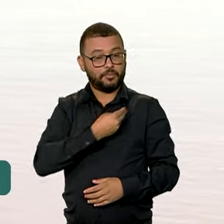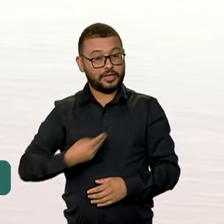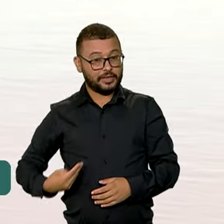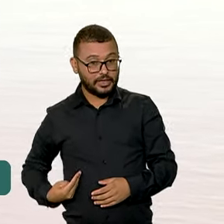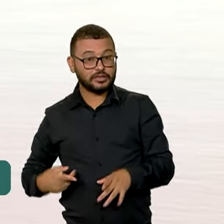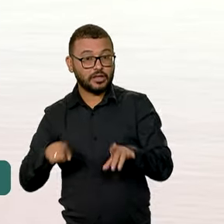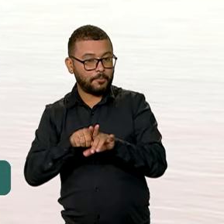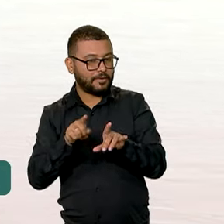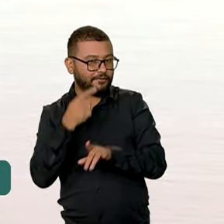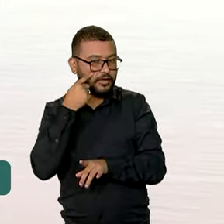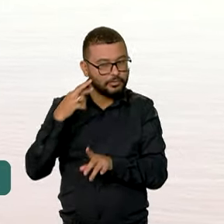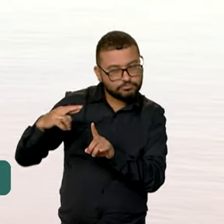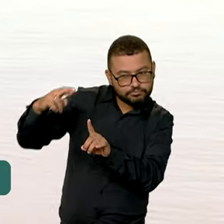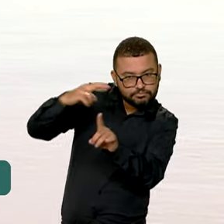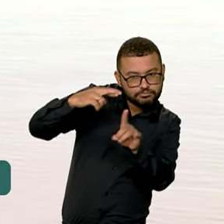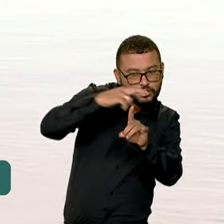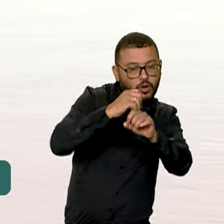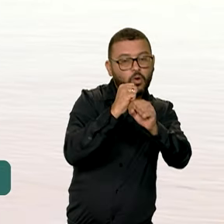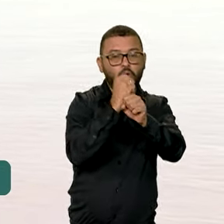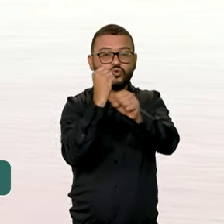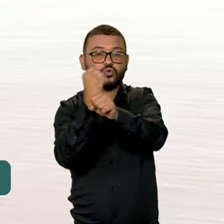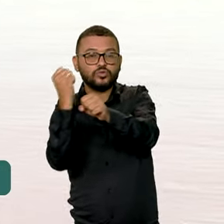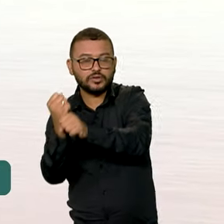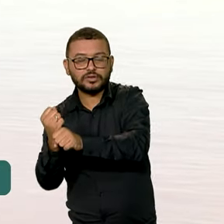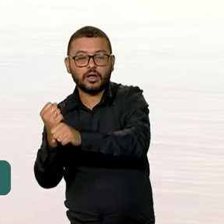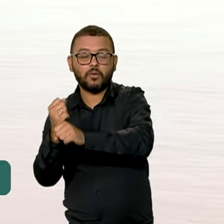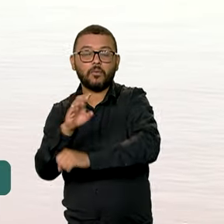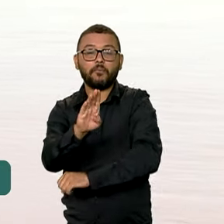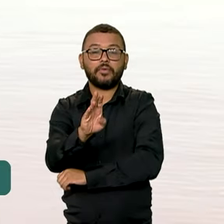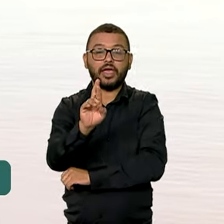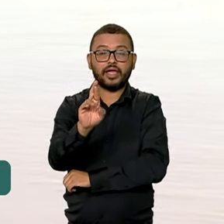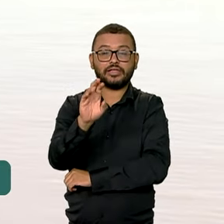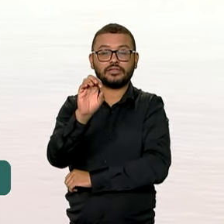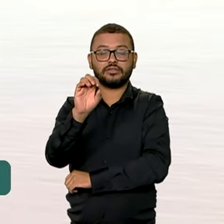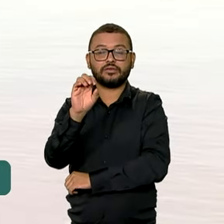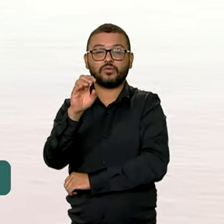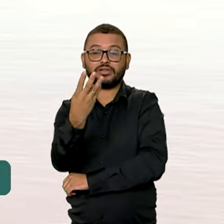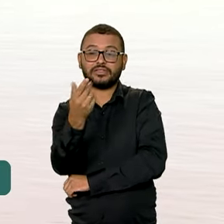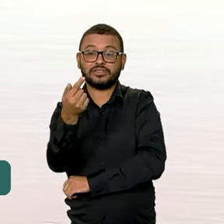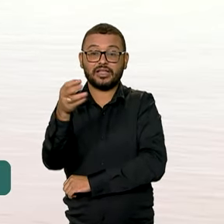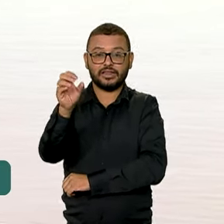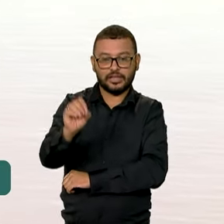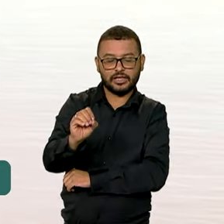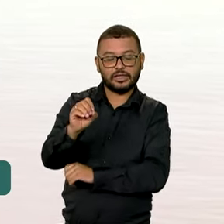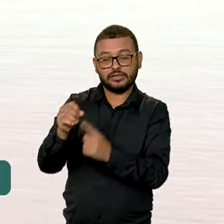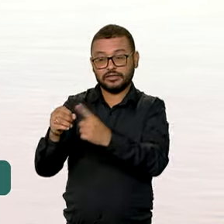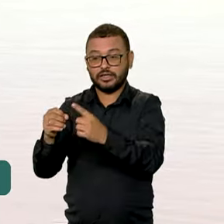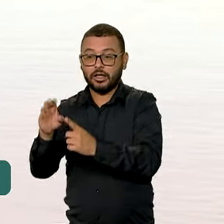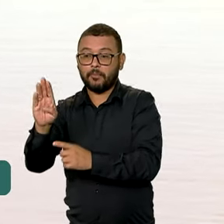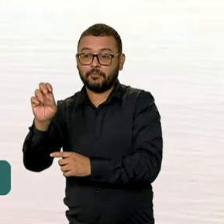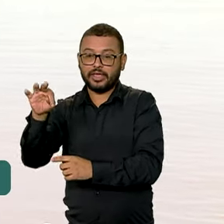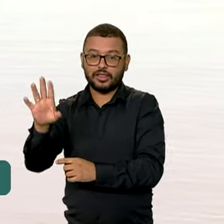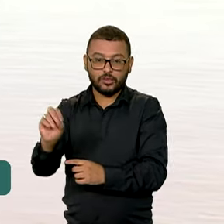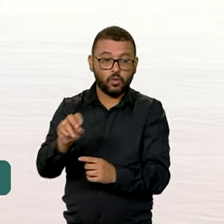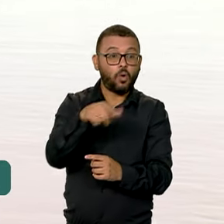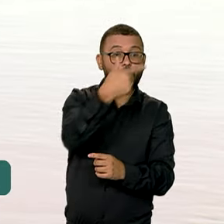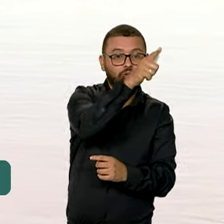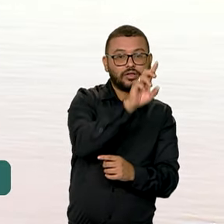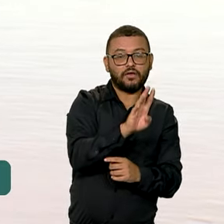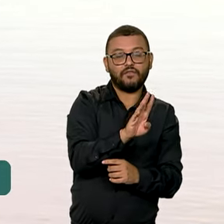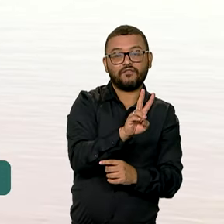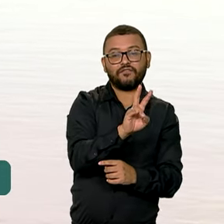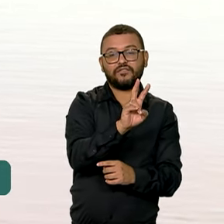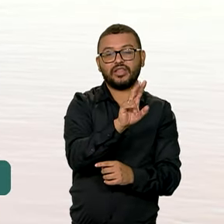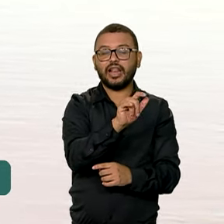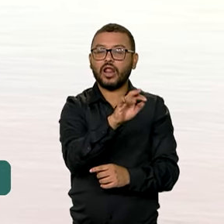também vai vistoriar as obras na BR-470, entre Bento Gonçalves e Veranópolis. A